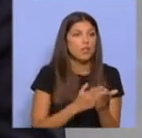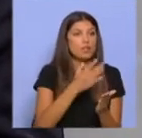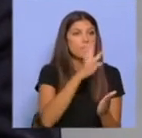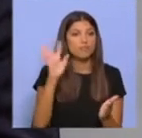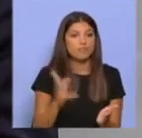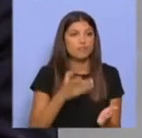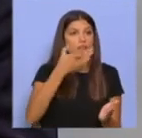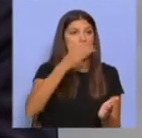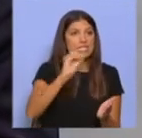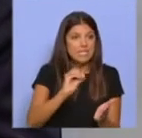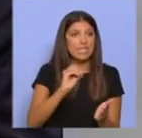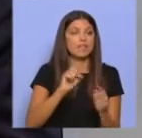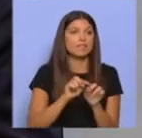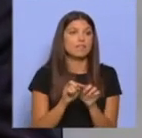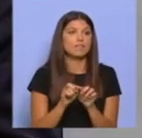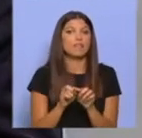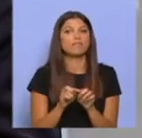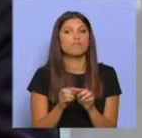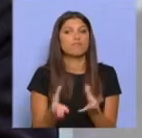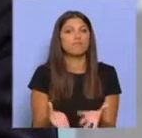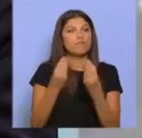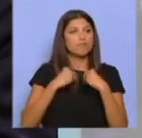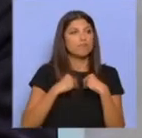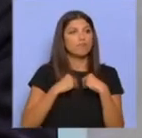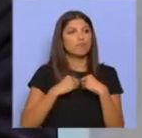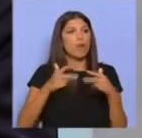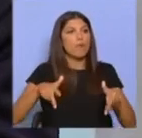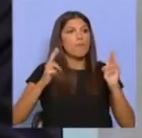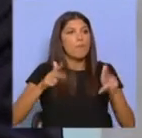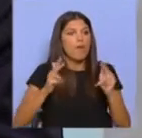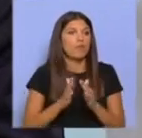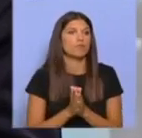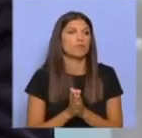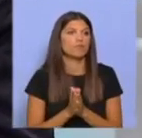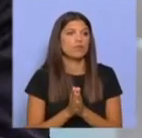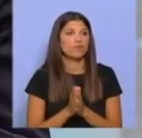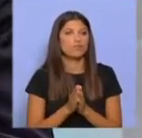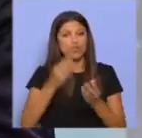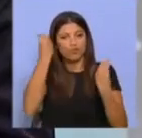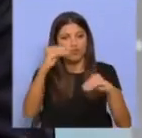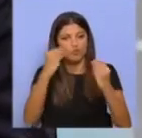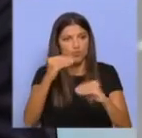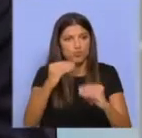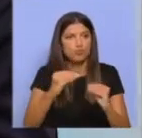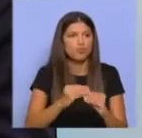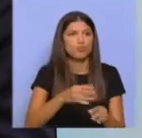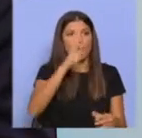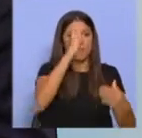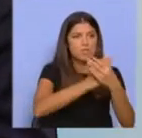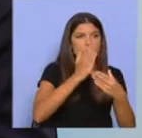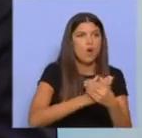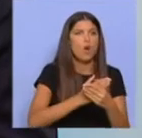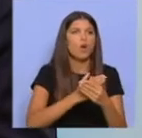acolhem esta metodologia Ubuntu, formam os seus docentes, psicólogos, assistentes sociais para que